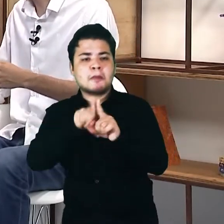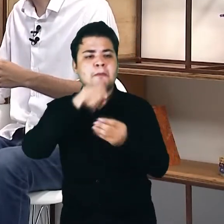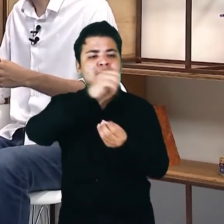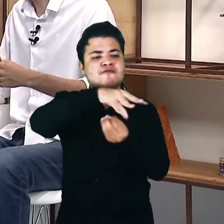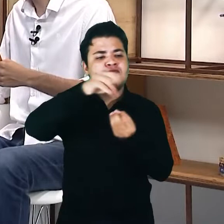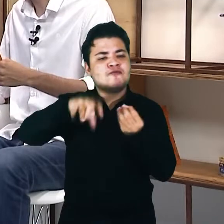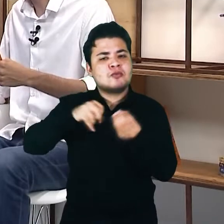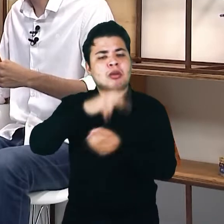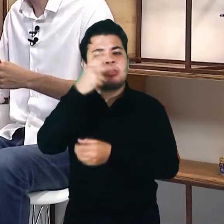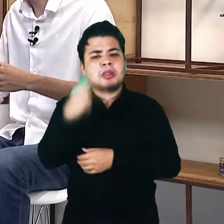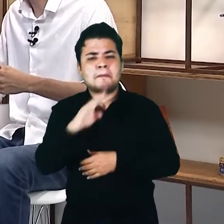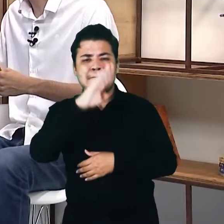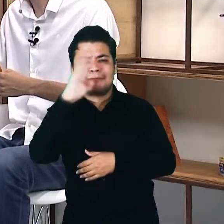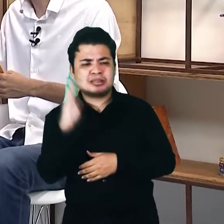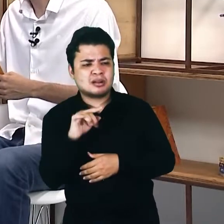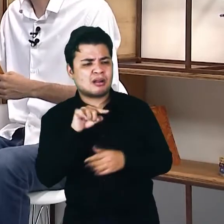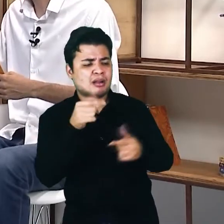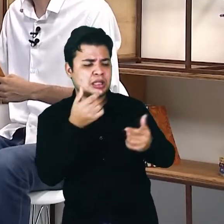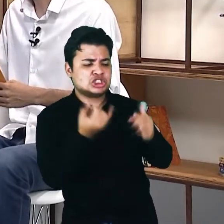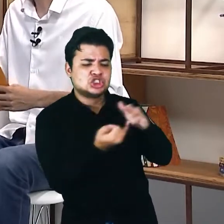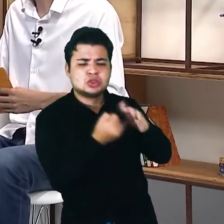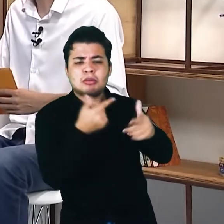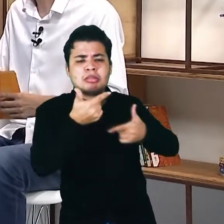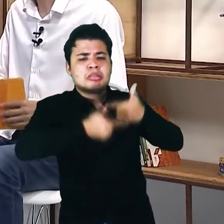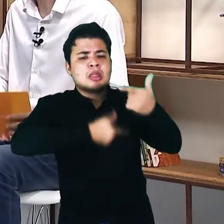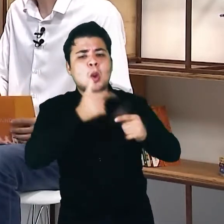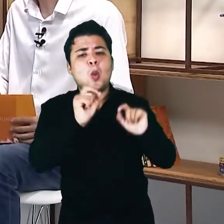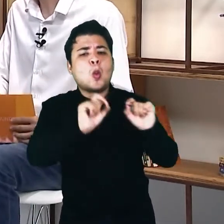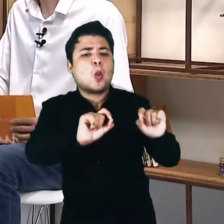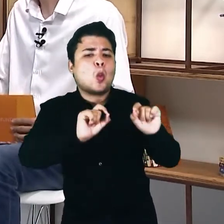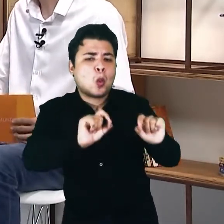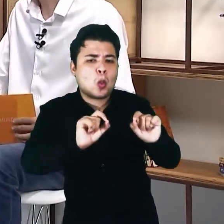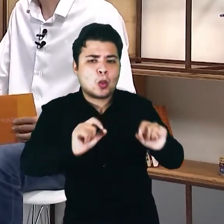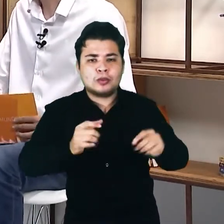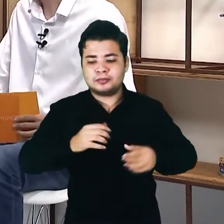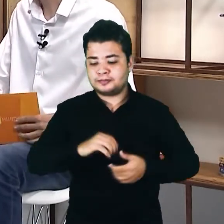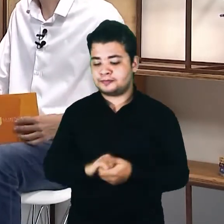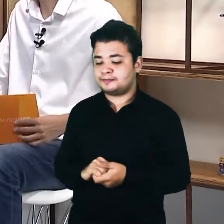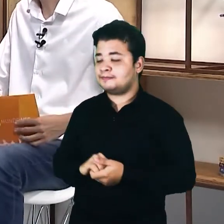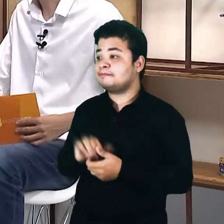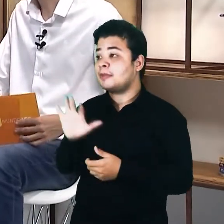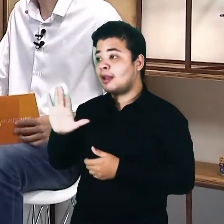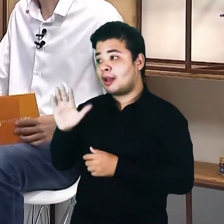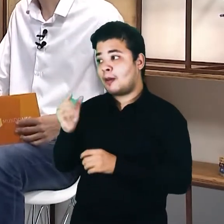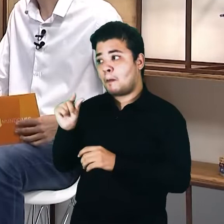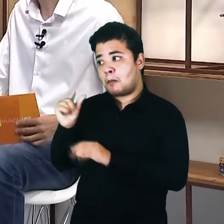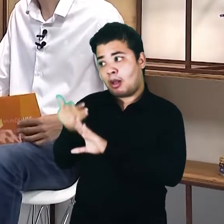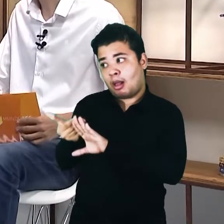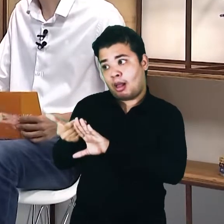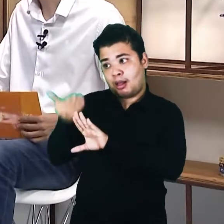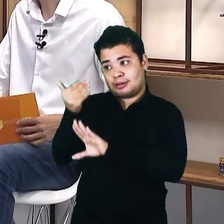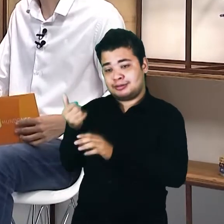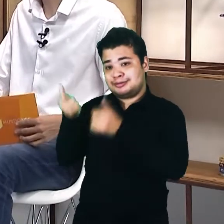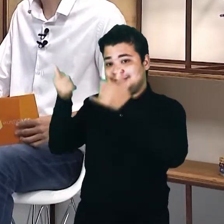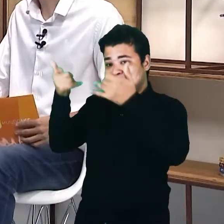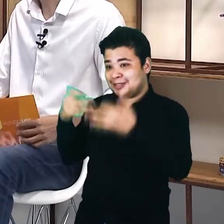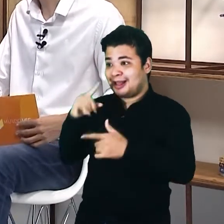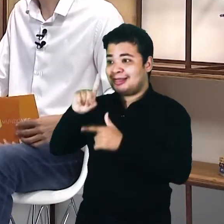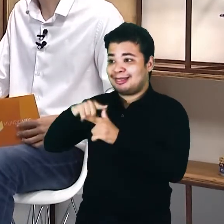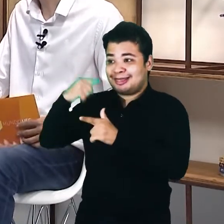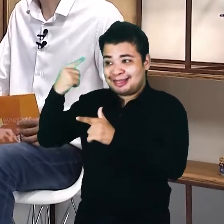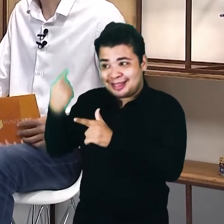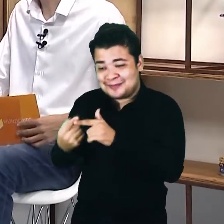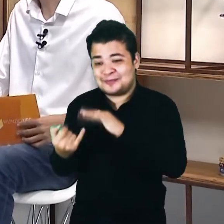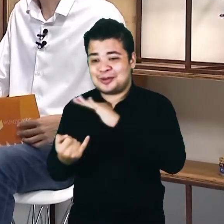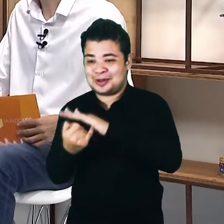de trabalho é desenvolvido no Instituto? Então, vou contar um pouquinho antes para chegar no Instituto. Então,